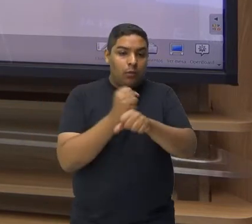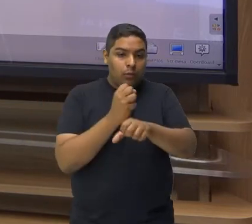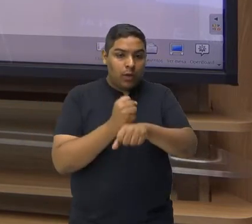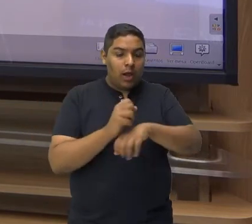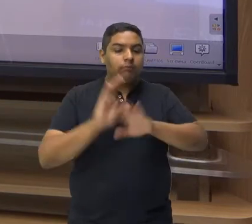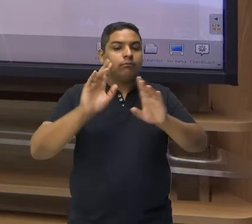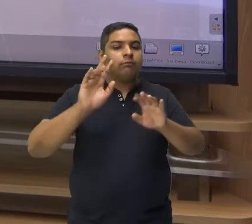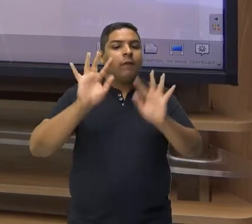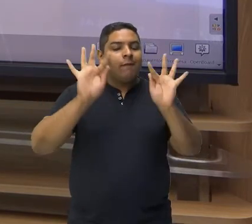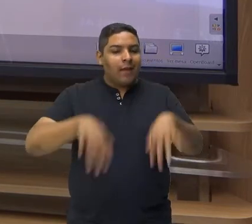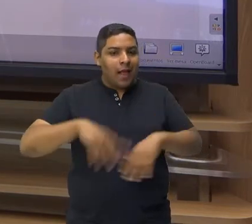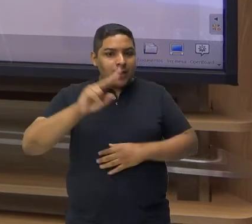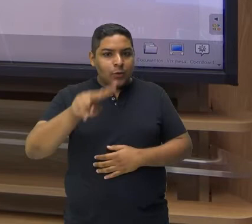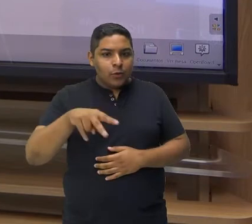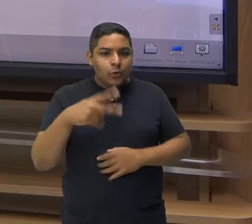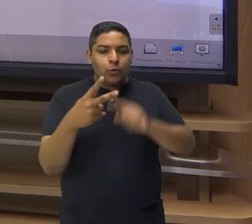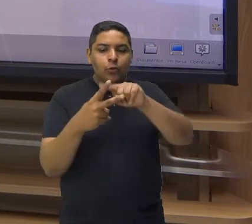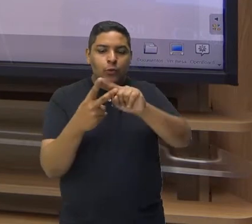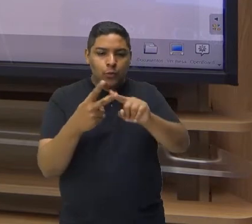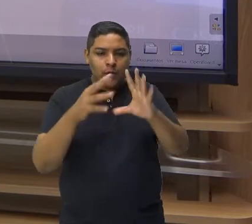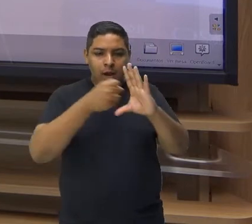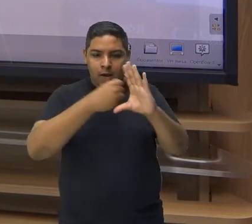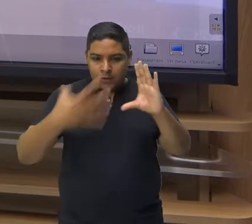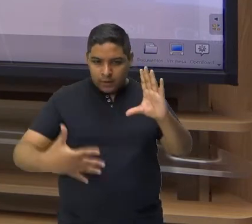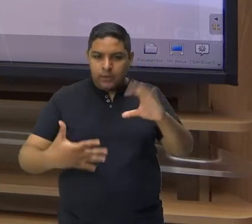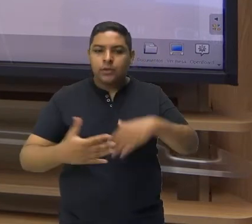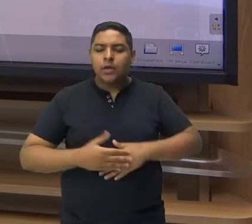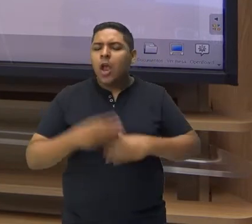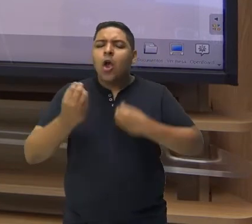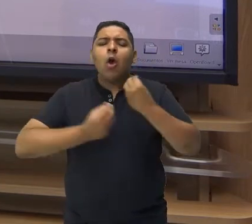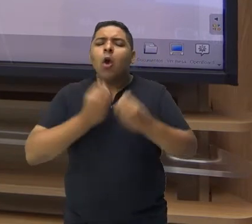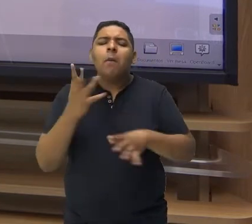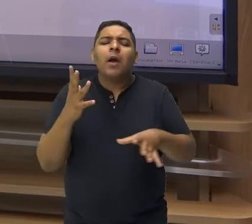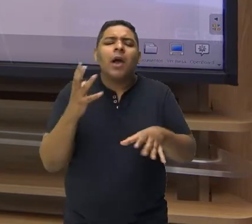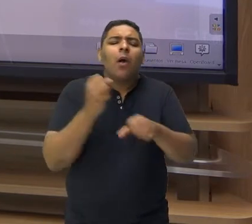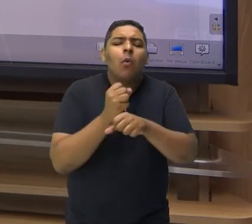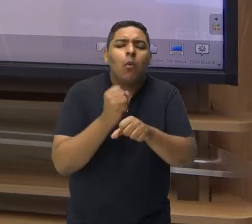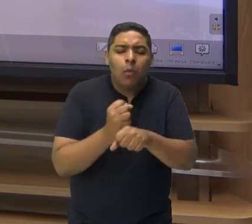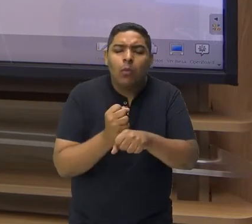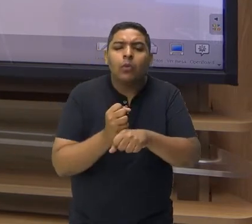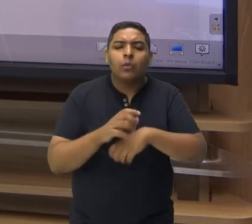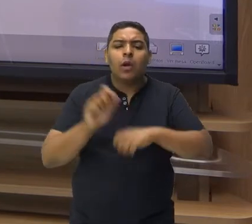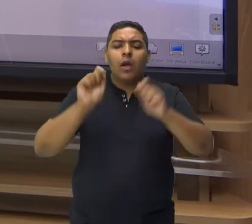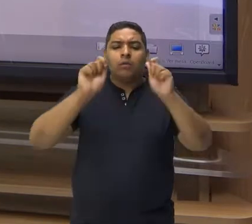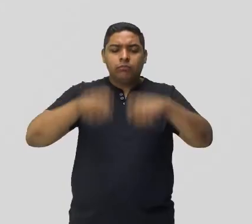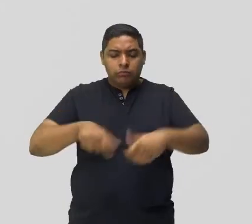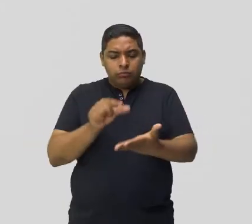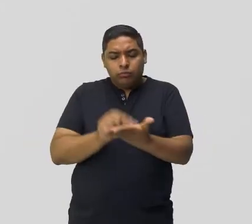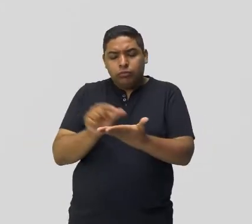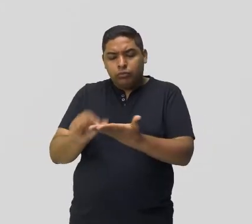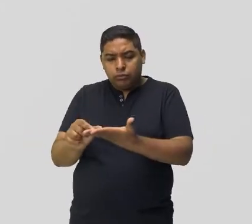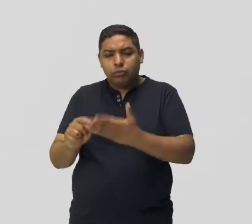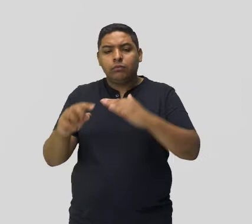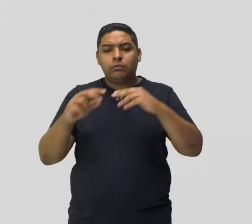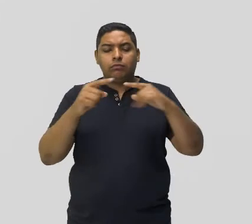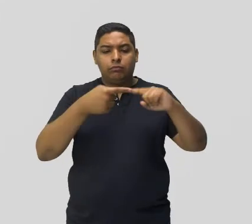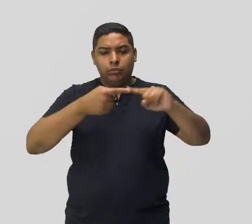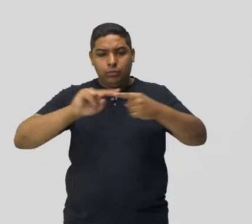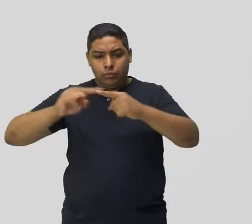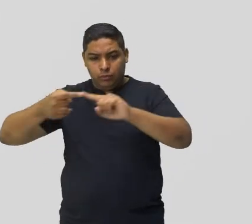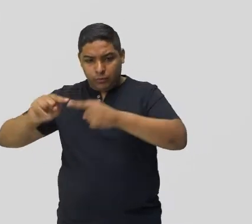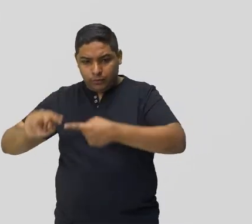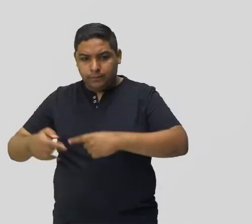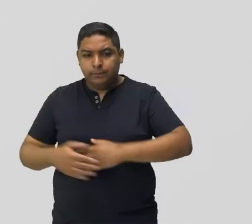duas características, nós vamos determinar como eu calculo a capacitância equivalente. Vamos lá. Olha